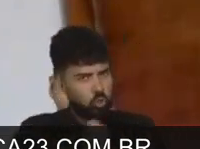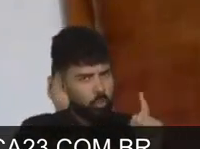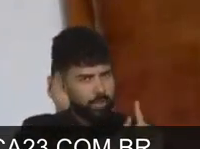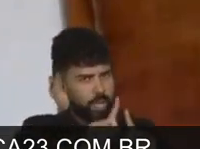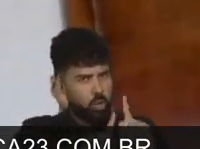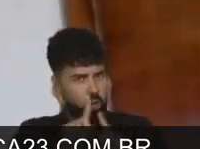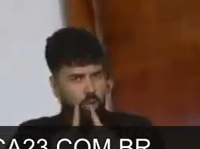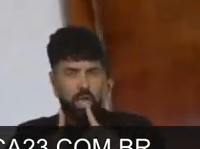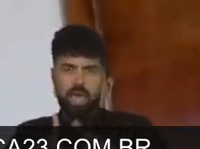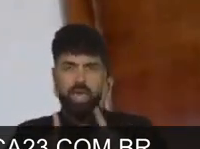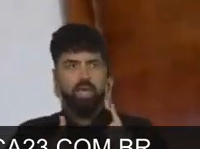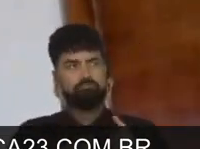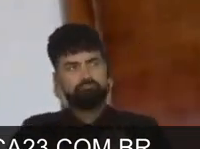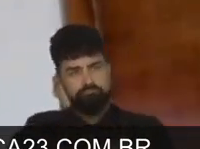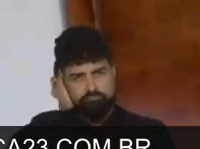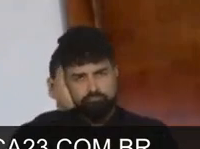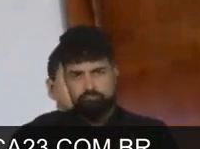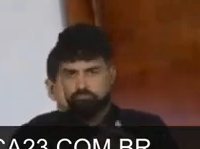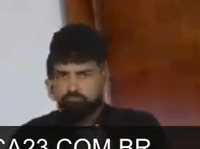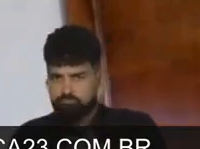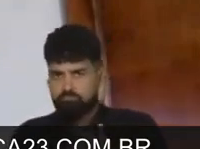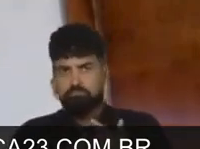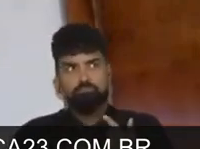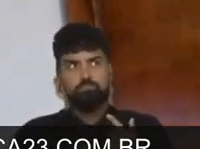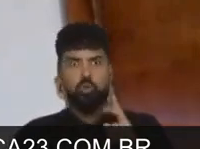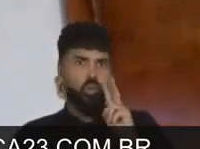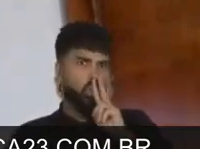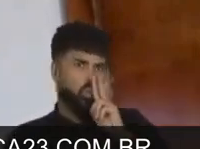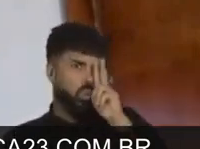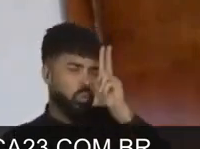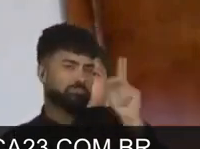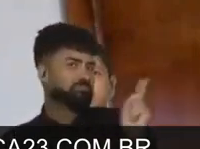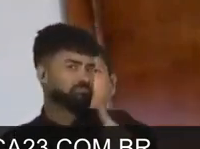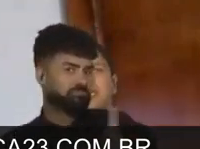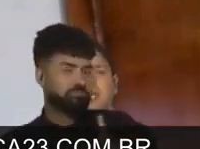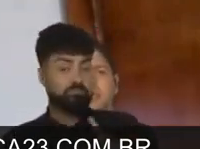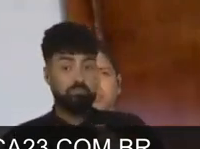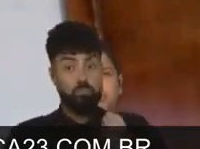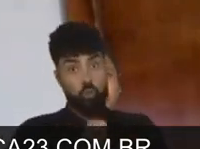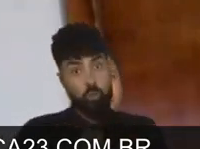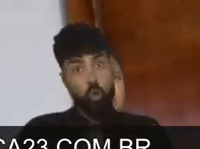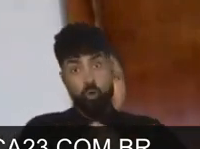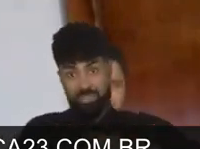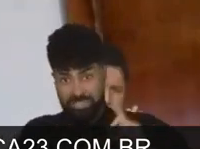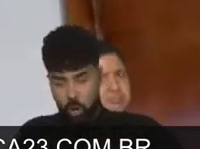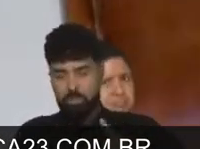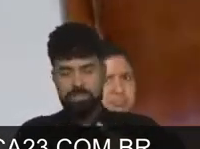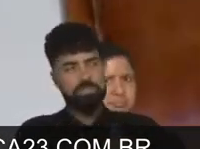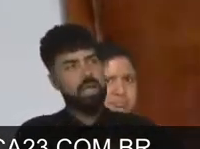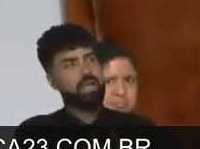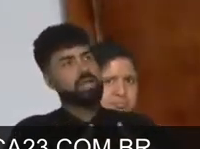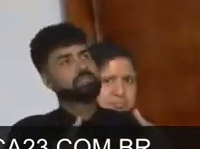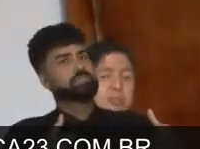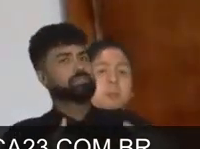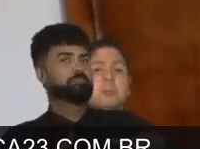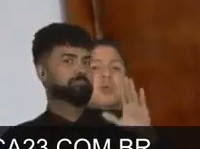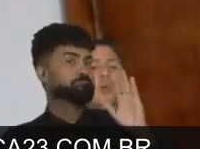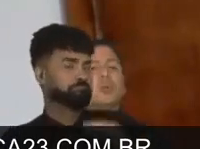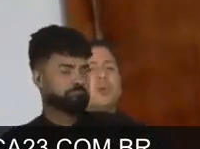são números expressivos, que precisa oficialmente... os números oficiais precisam crescer muito, é